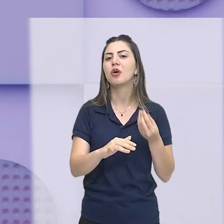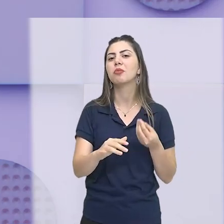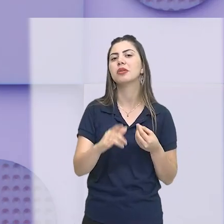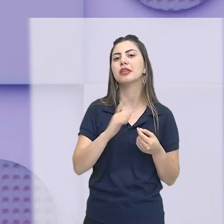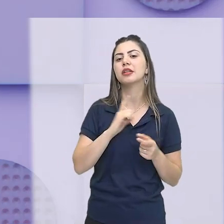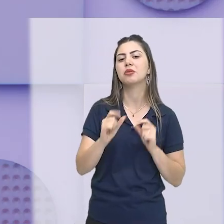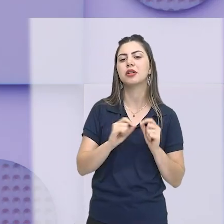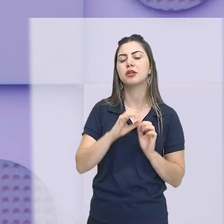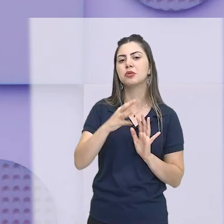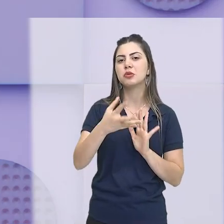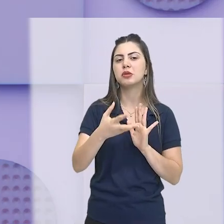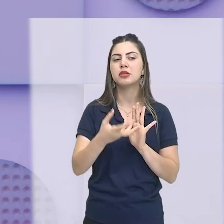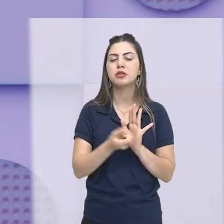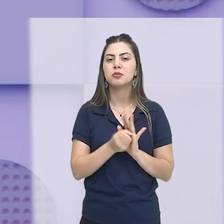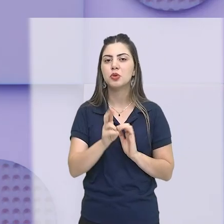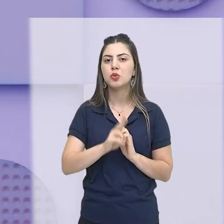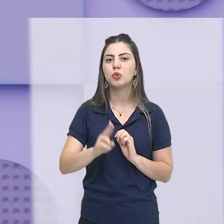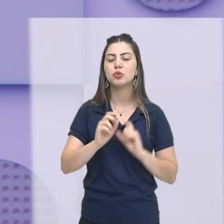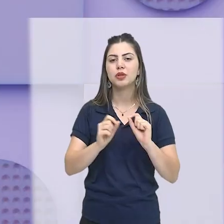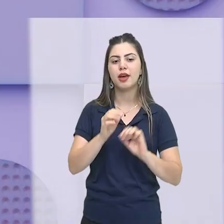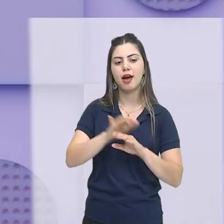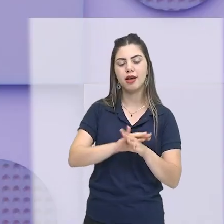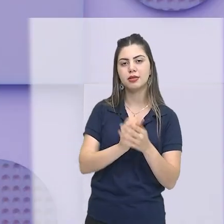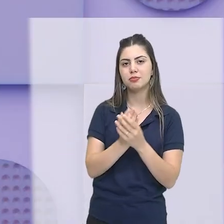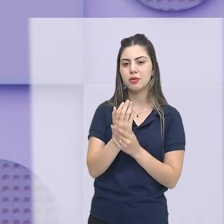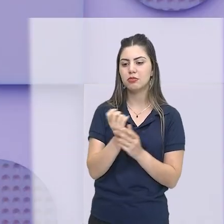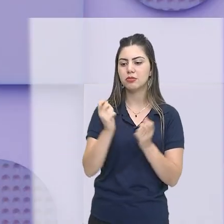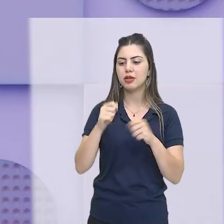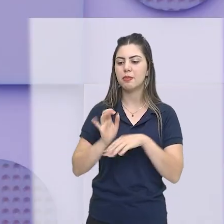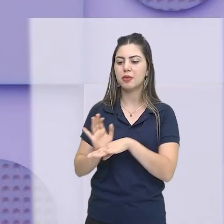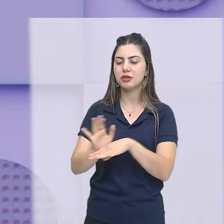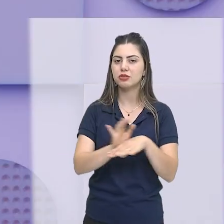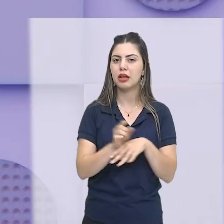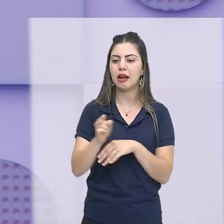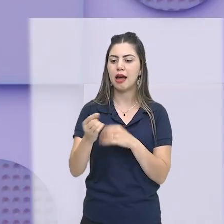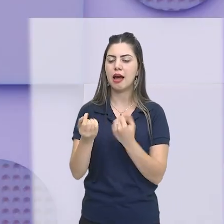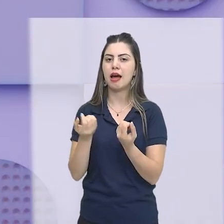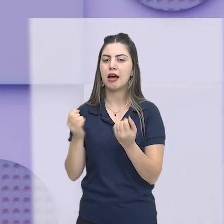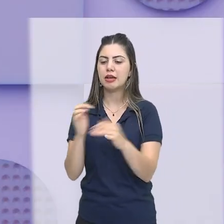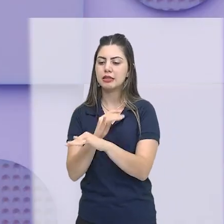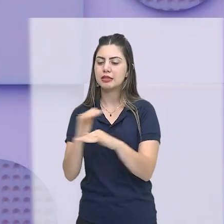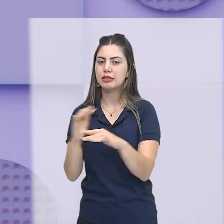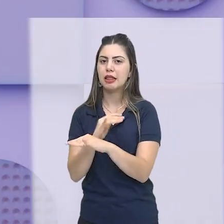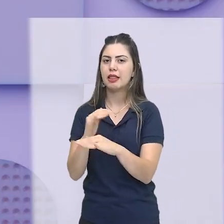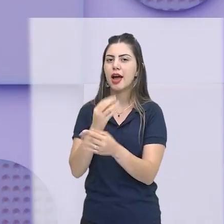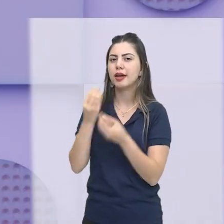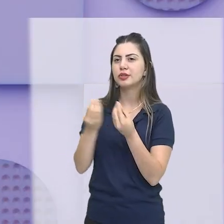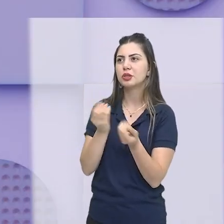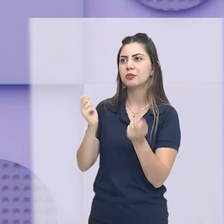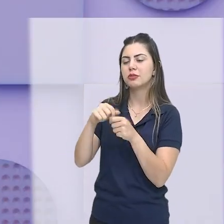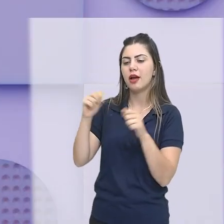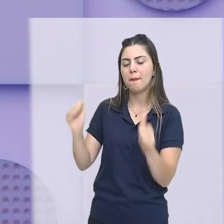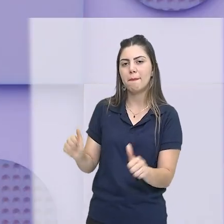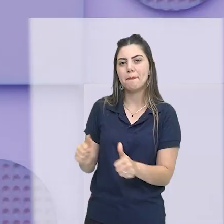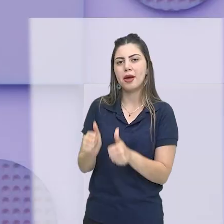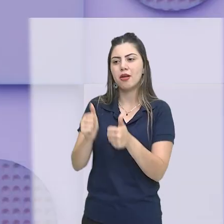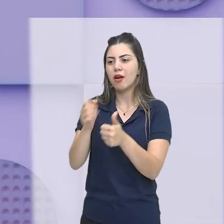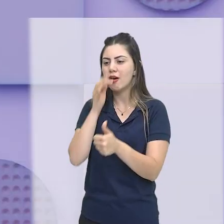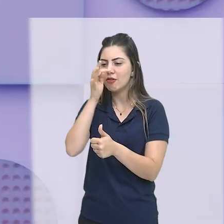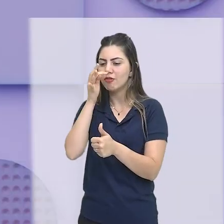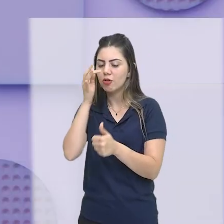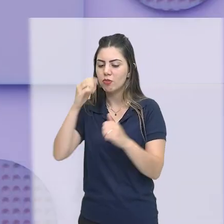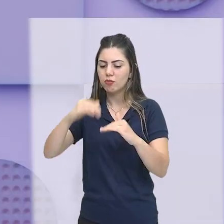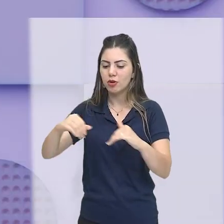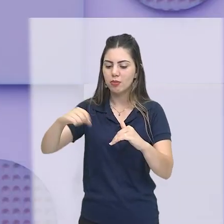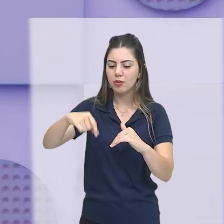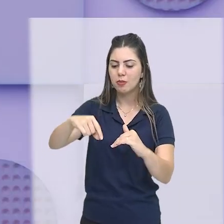dele para que a cidade tenha mais cor, que o presídio tenha flores e plantas. E isso, de certa